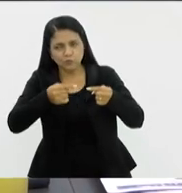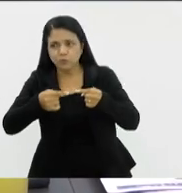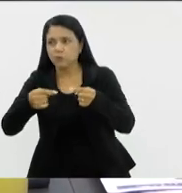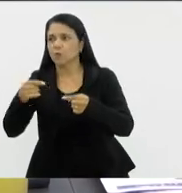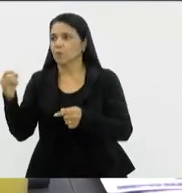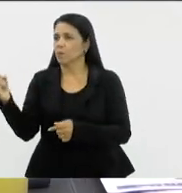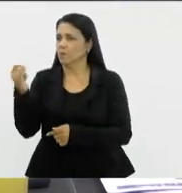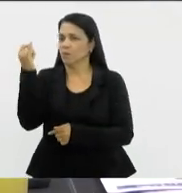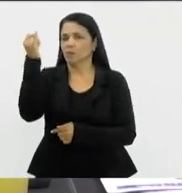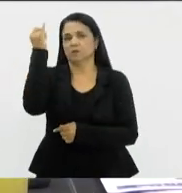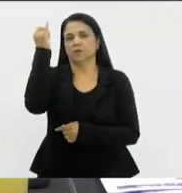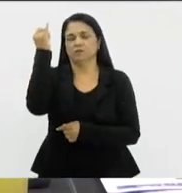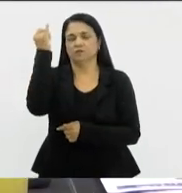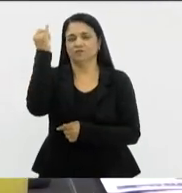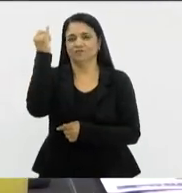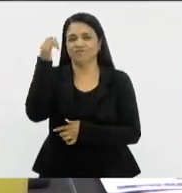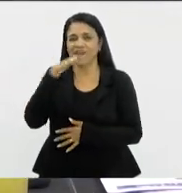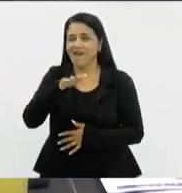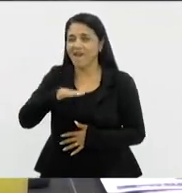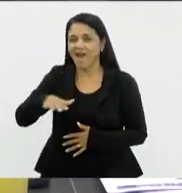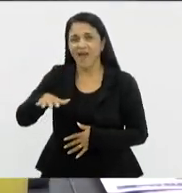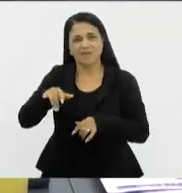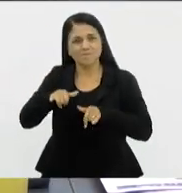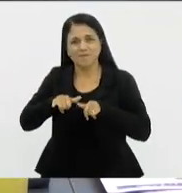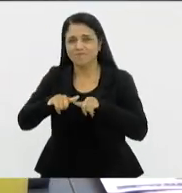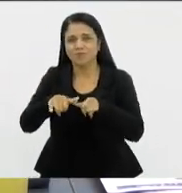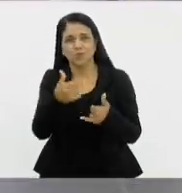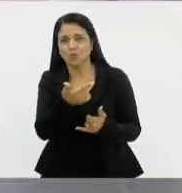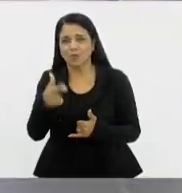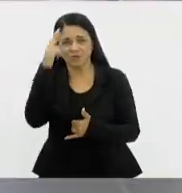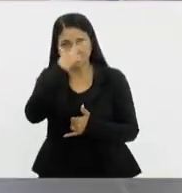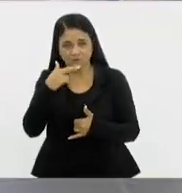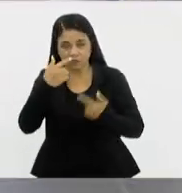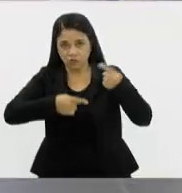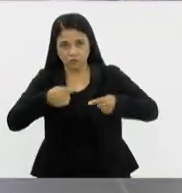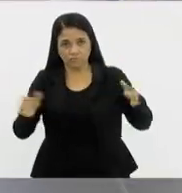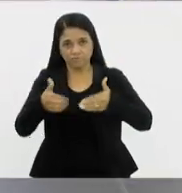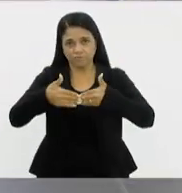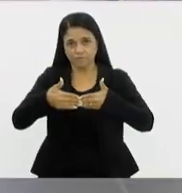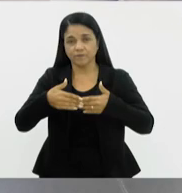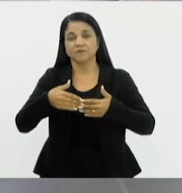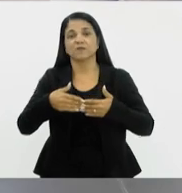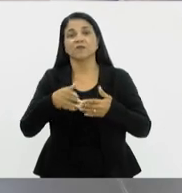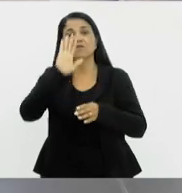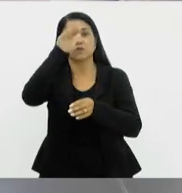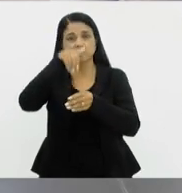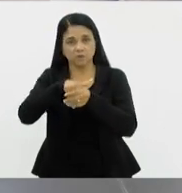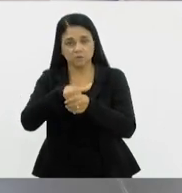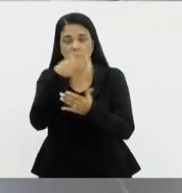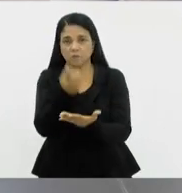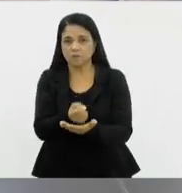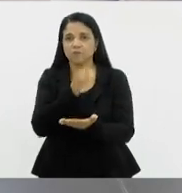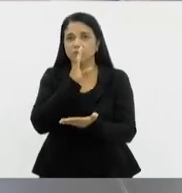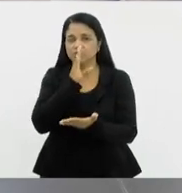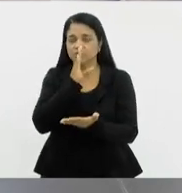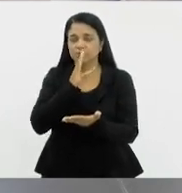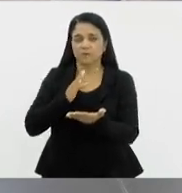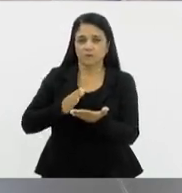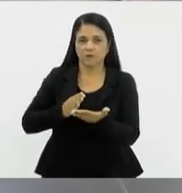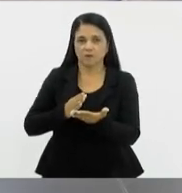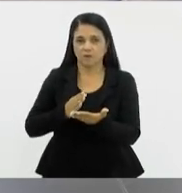que está sem fiscalização. Não havendo quem queira discutir, encerrada a discussão. Em votação, os senhores que aprovam, permaneçam como